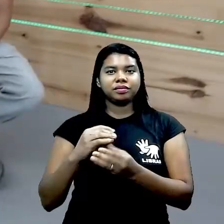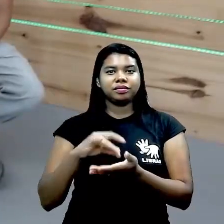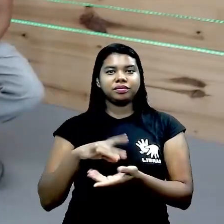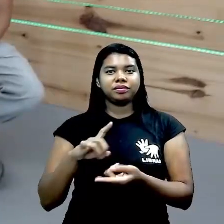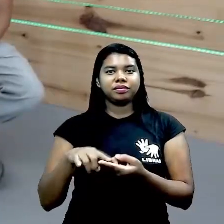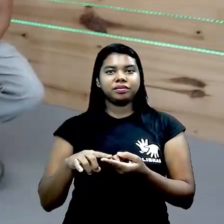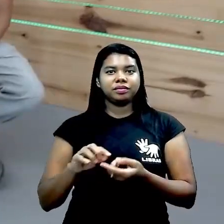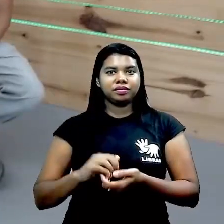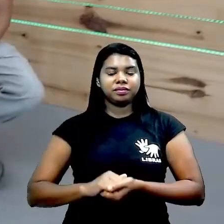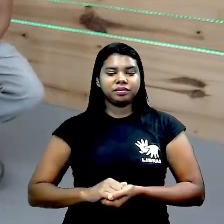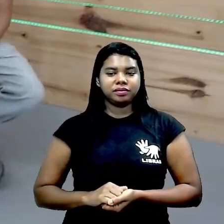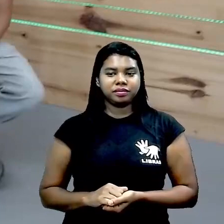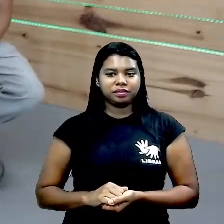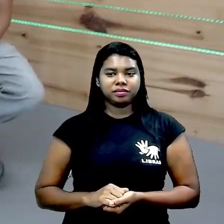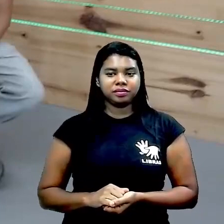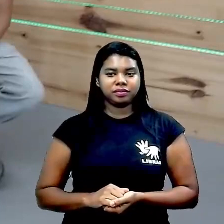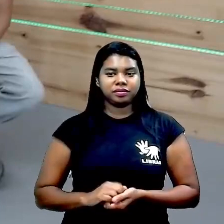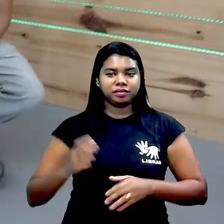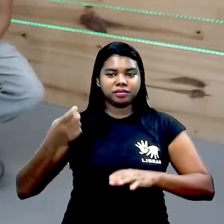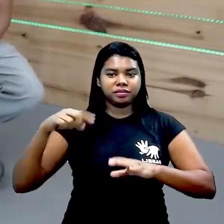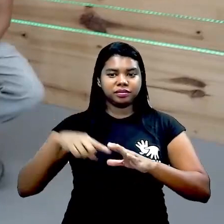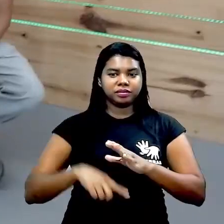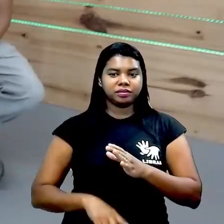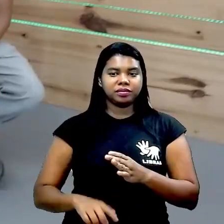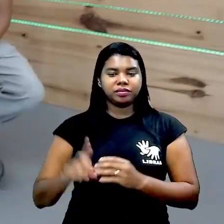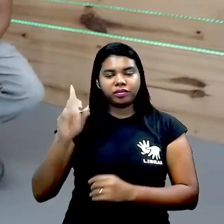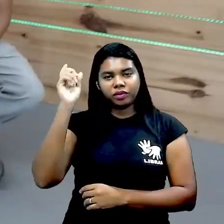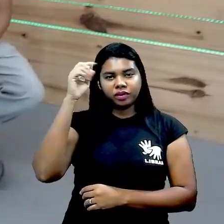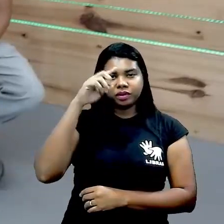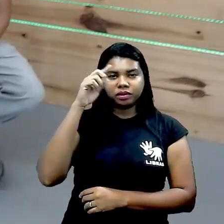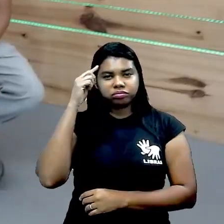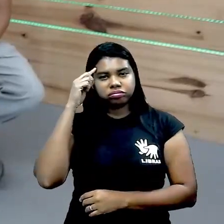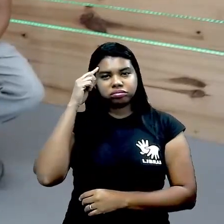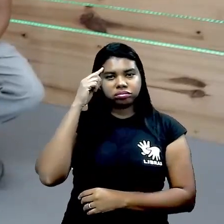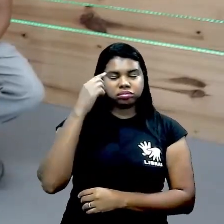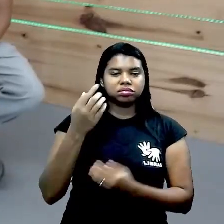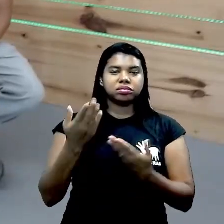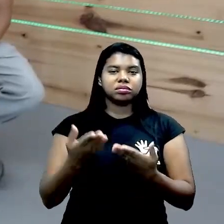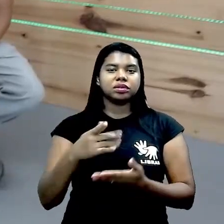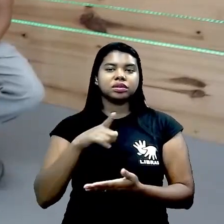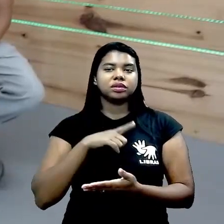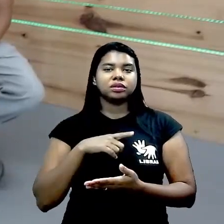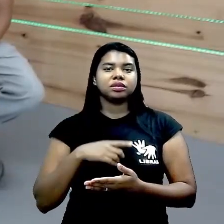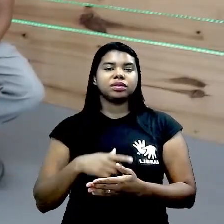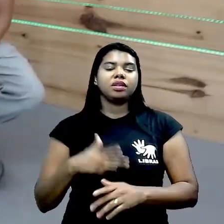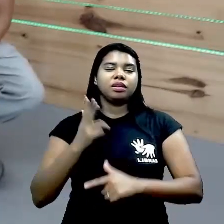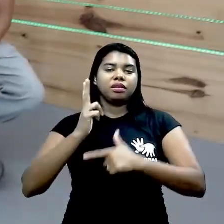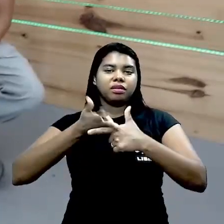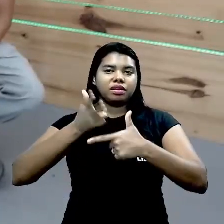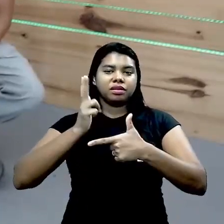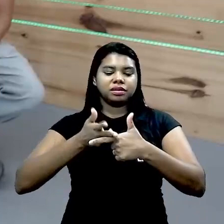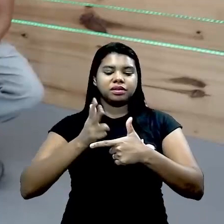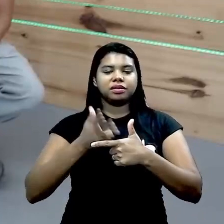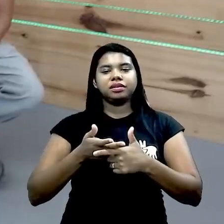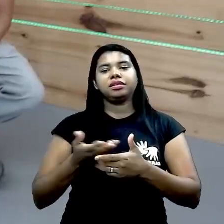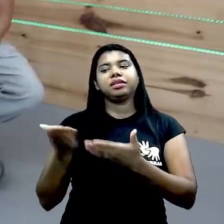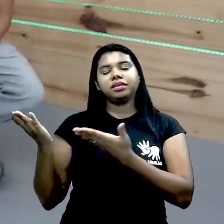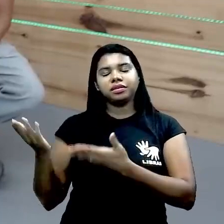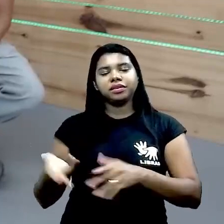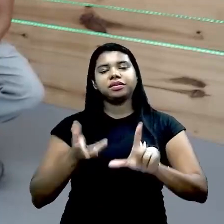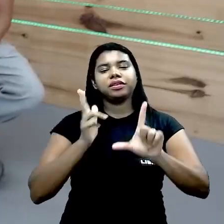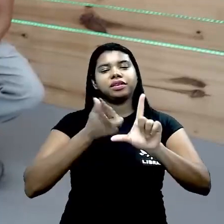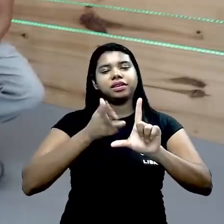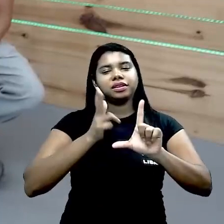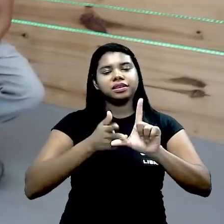Então, fique à vontade para se aprofundar e qualquer dúvida que tiver, né? Vai lá nessa live aí, escreve pra gente. Então, nos